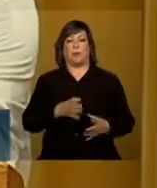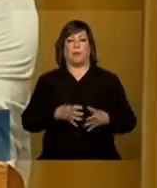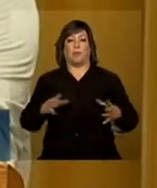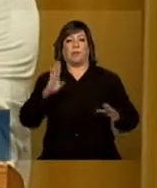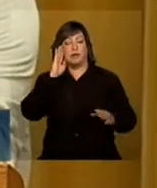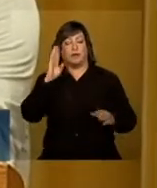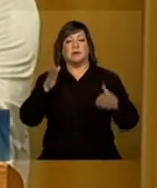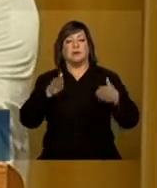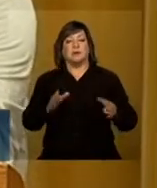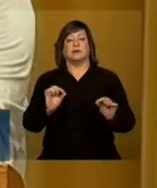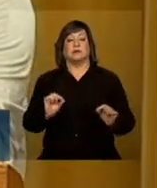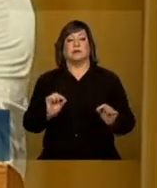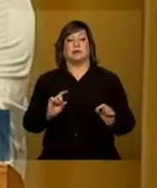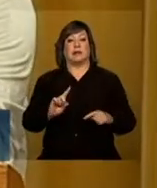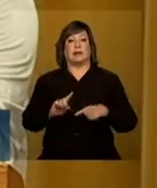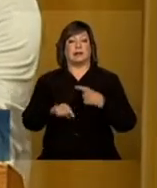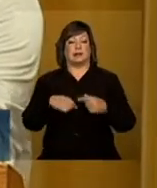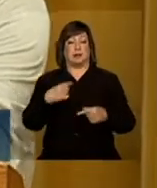na mortalidade